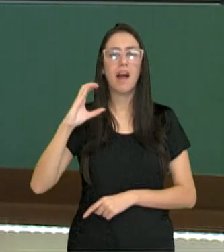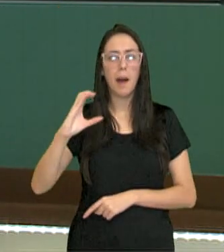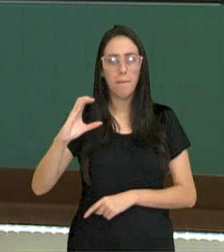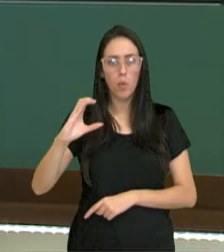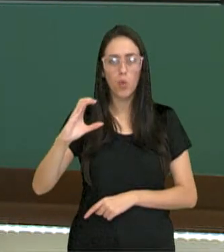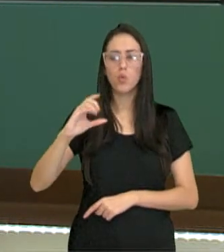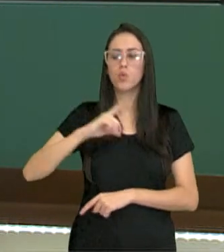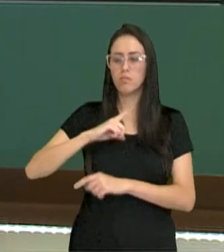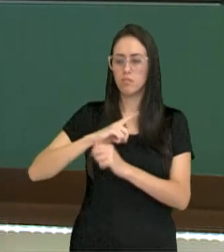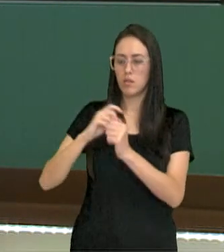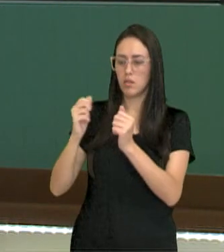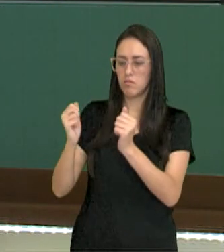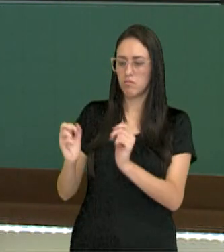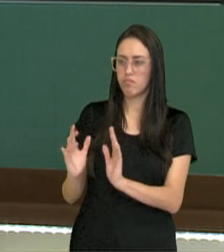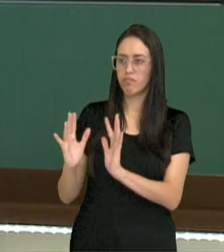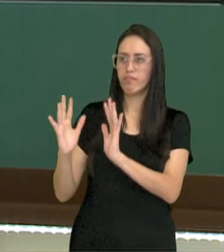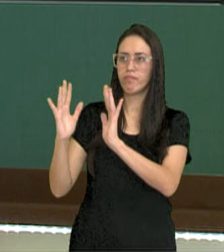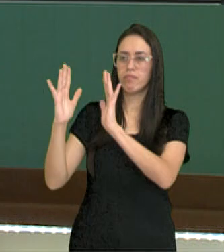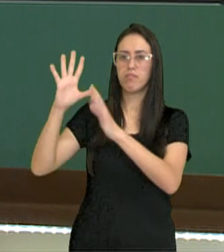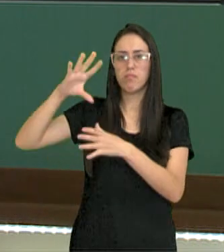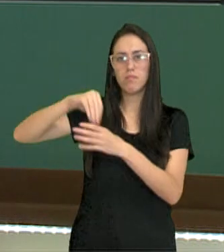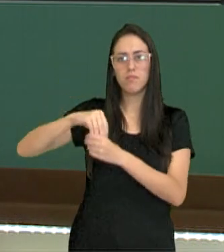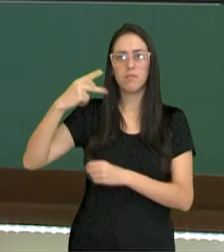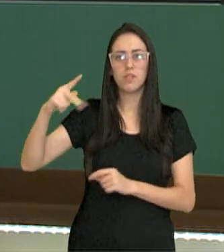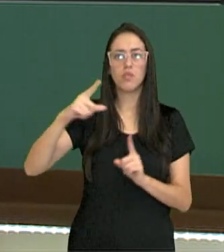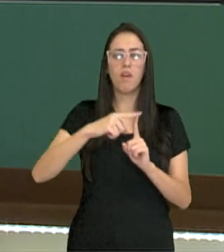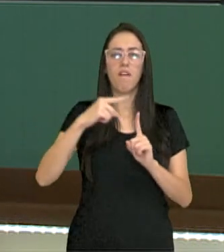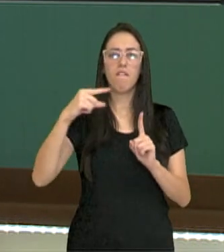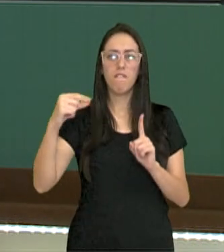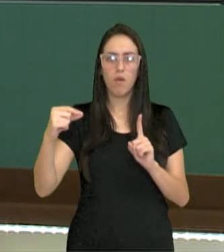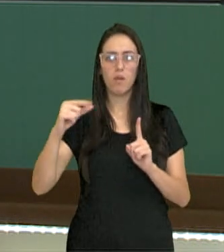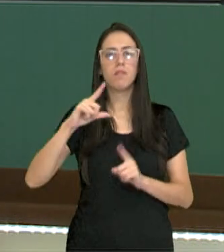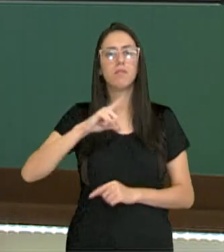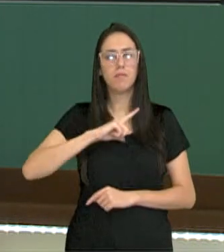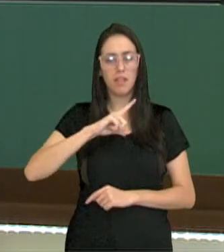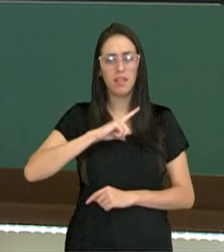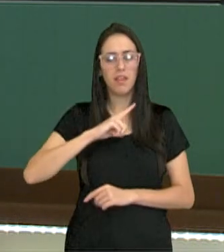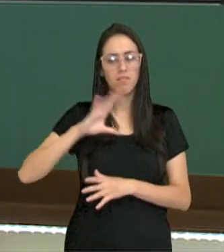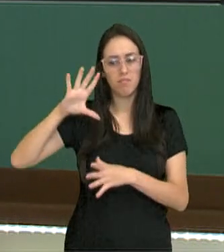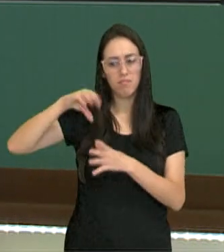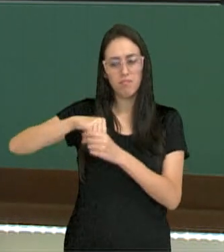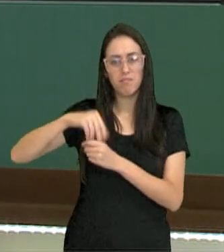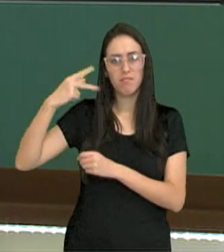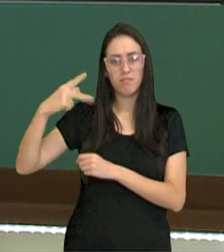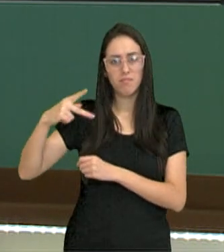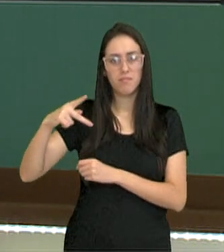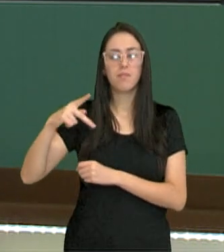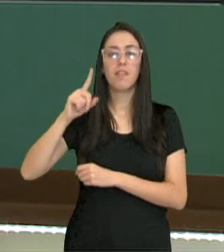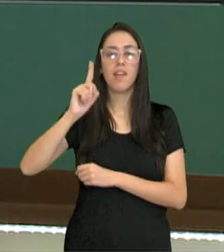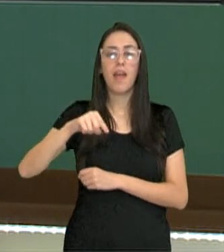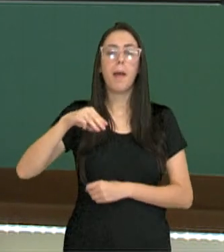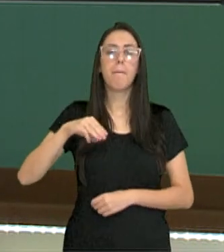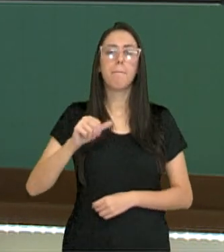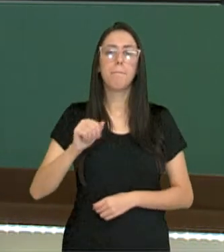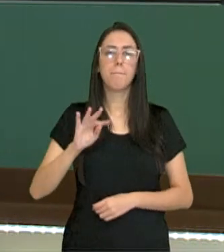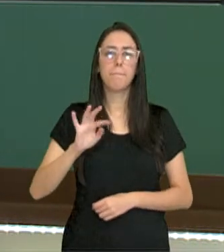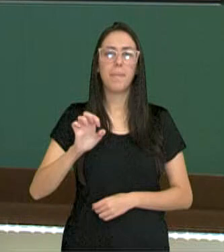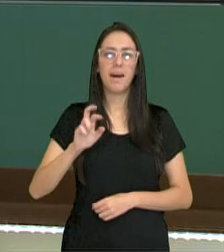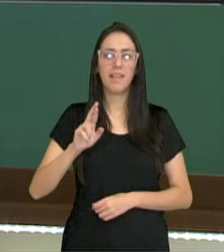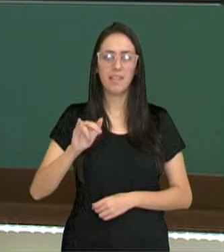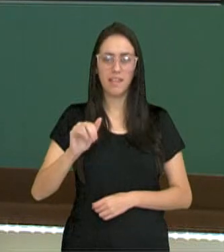nos cloroplastos. Converte isso, transforma isso em matéria